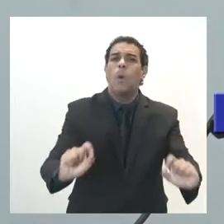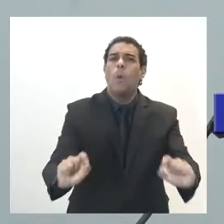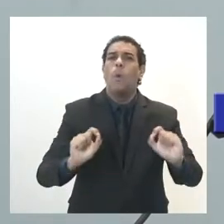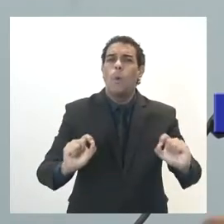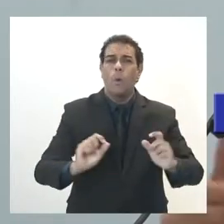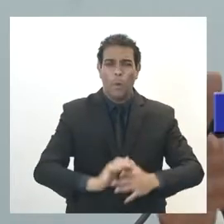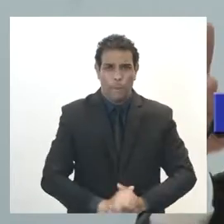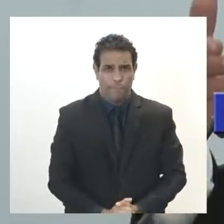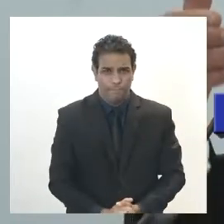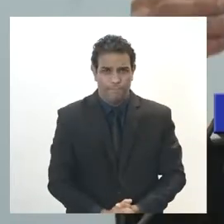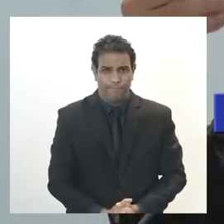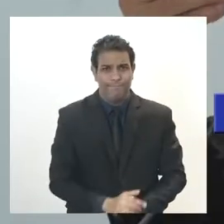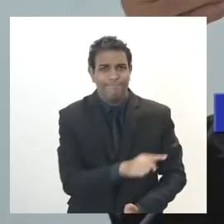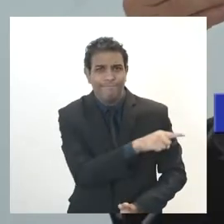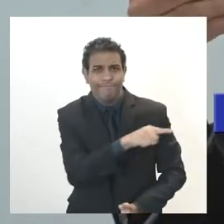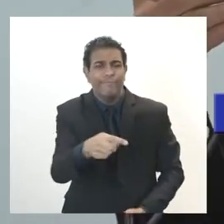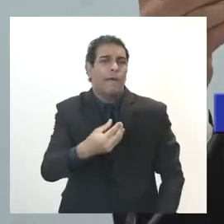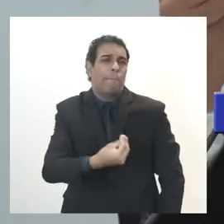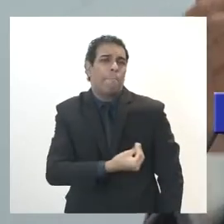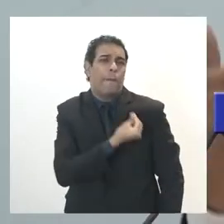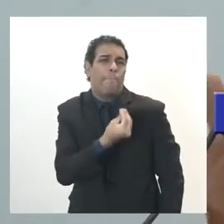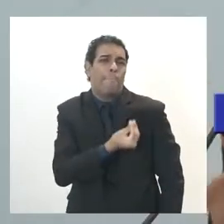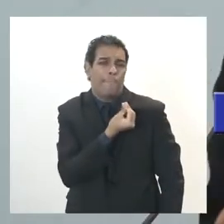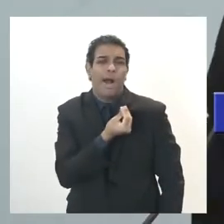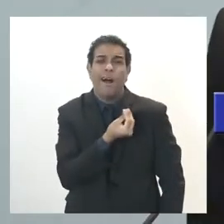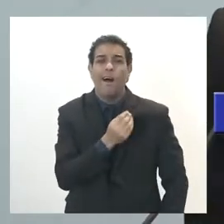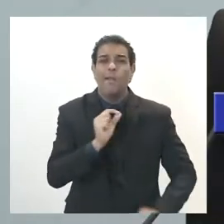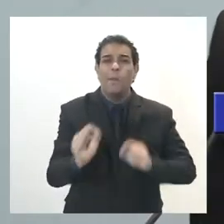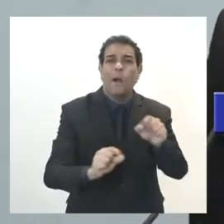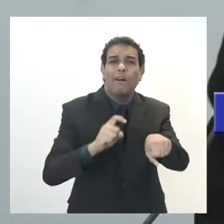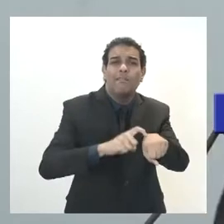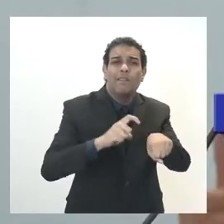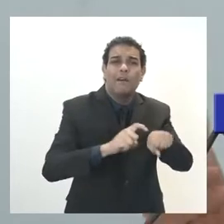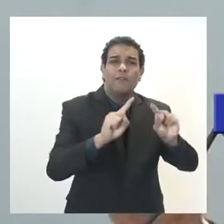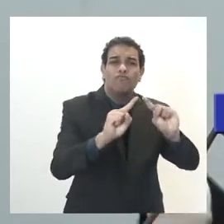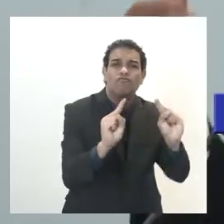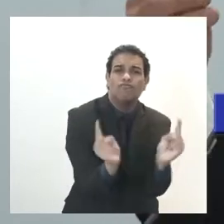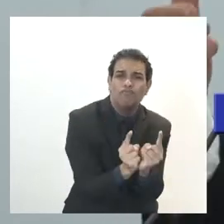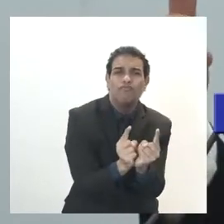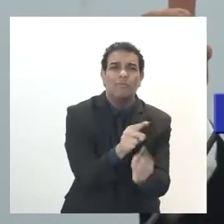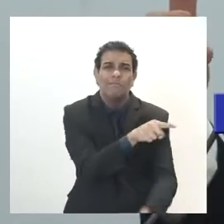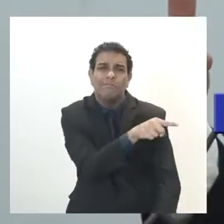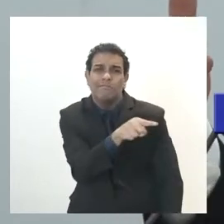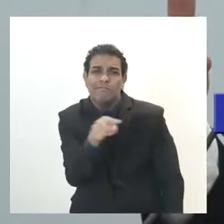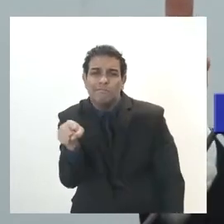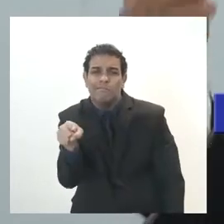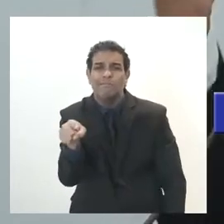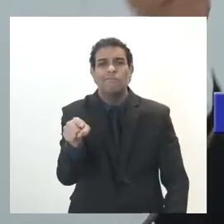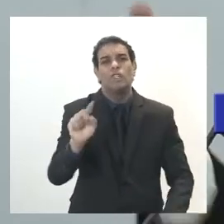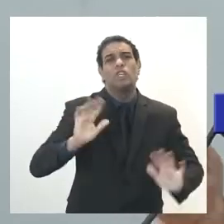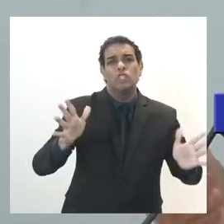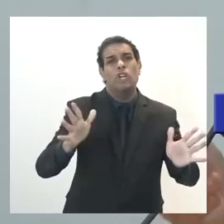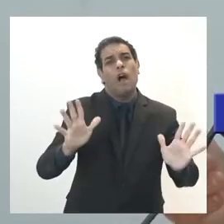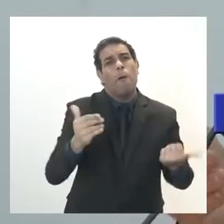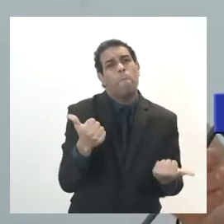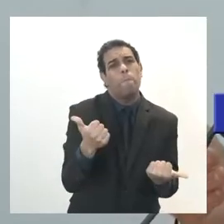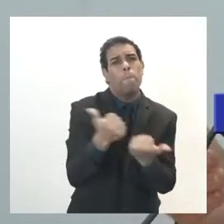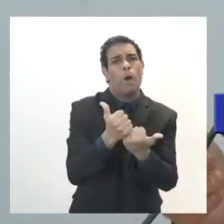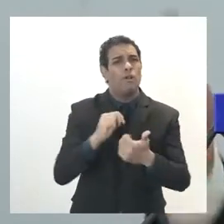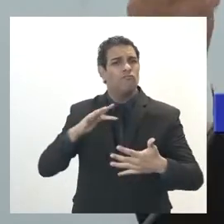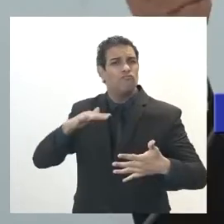e como a participação menor um daqueles que apoiam